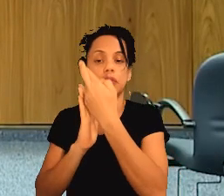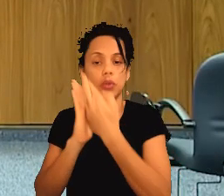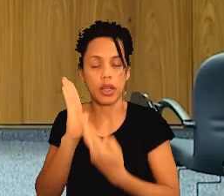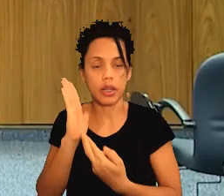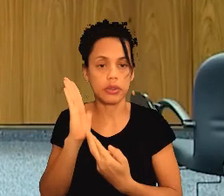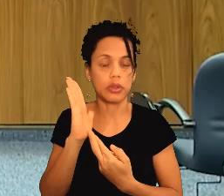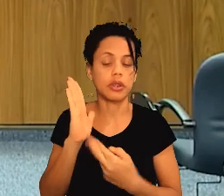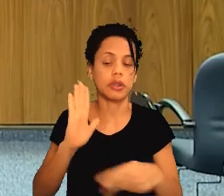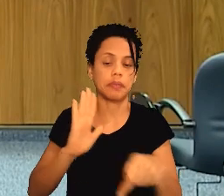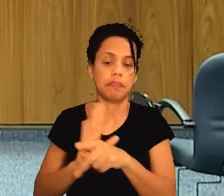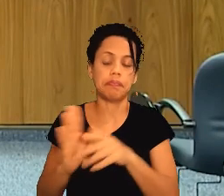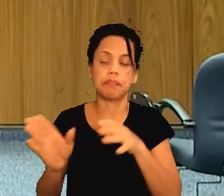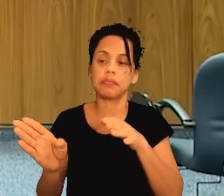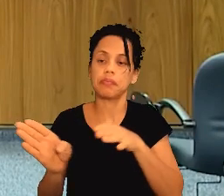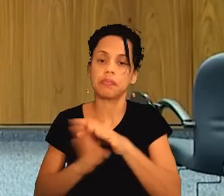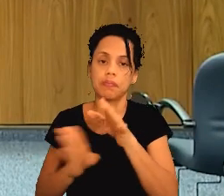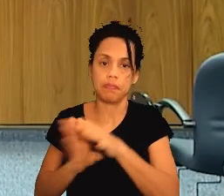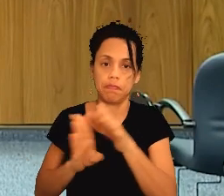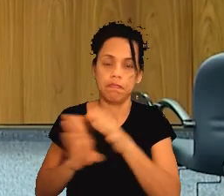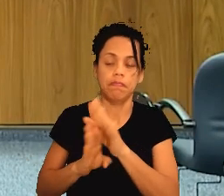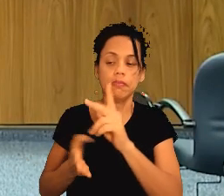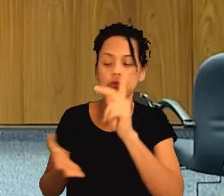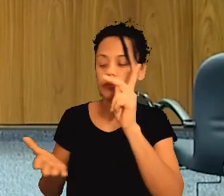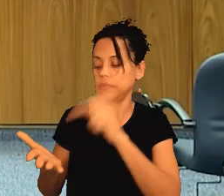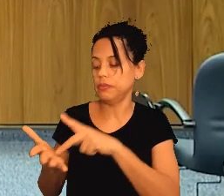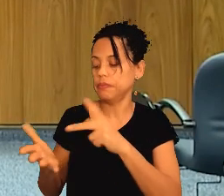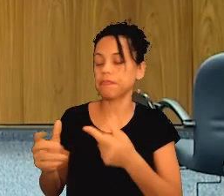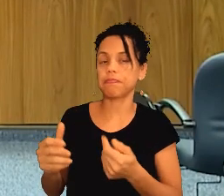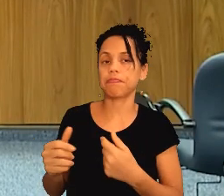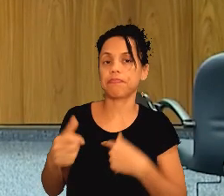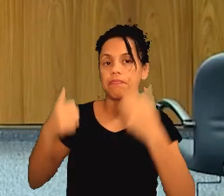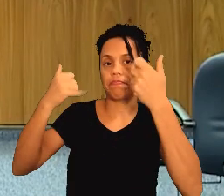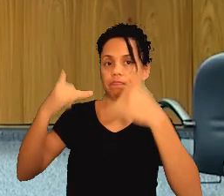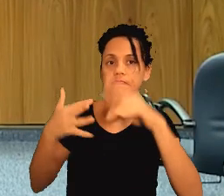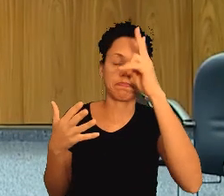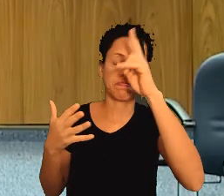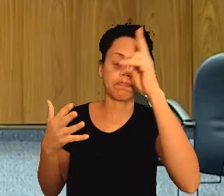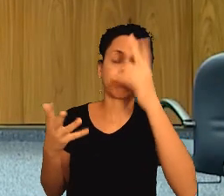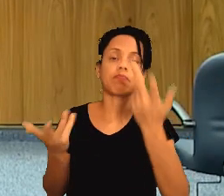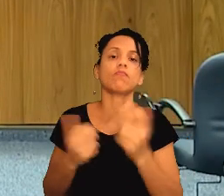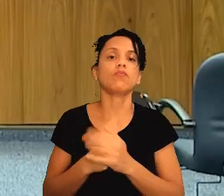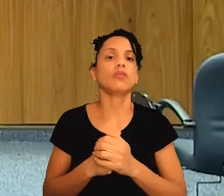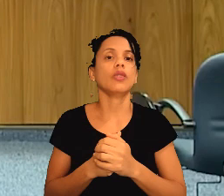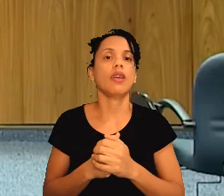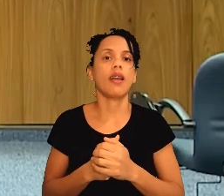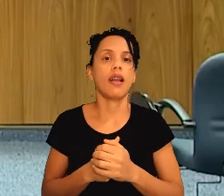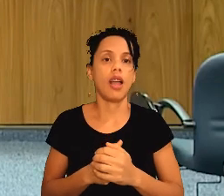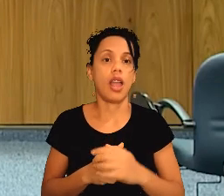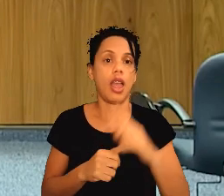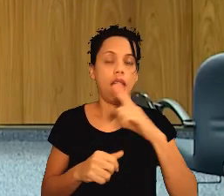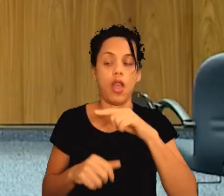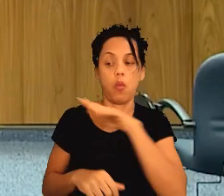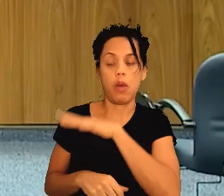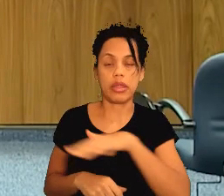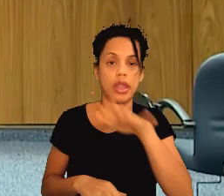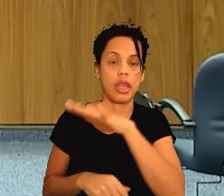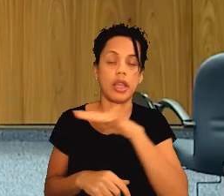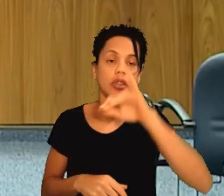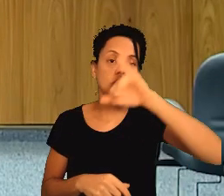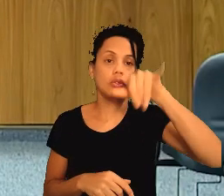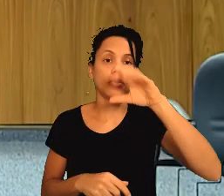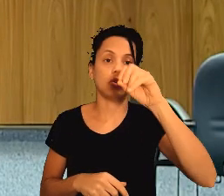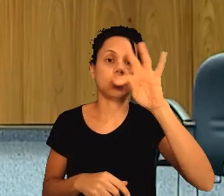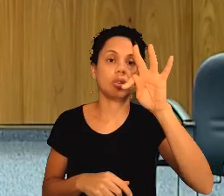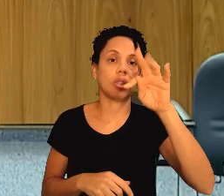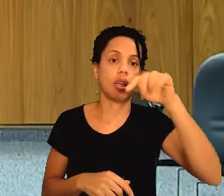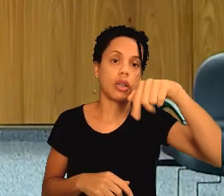do relatório da própria Comissão Nacional da Verdade, em que conta a história da terra indígena Taquara. É uma das terras